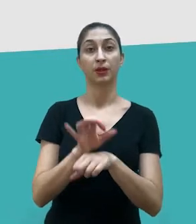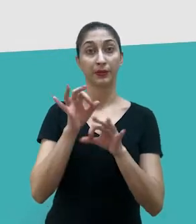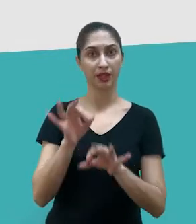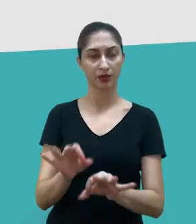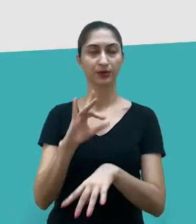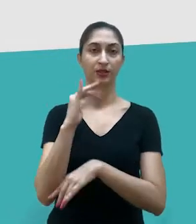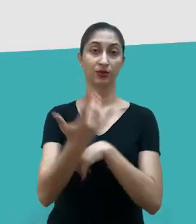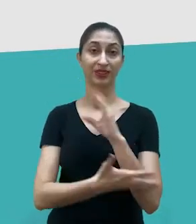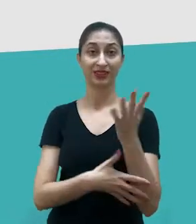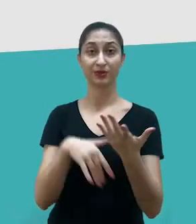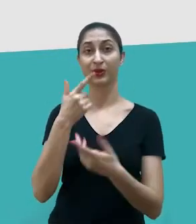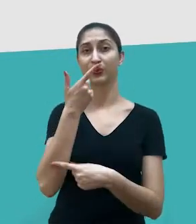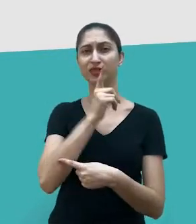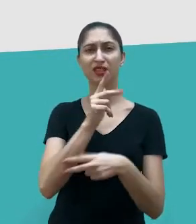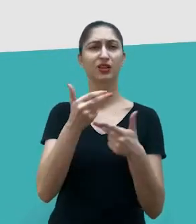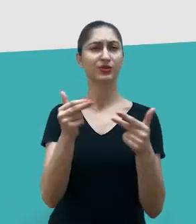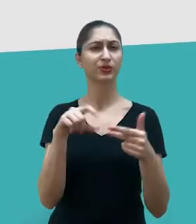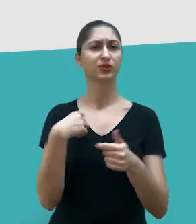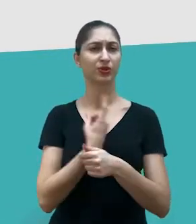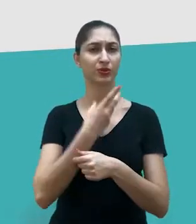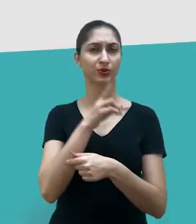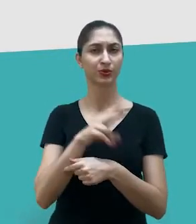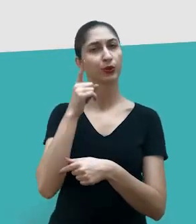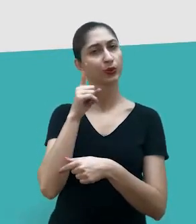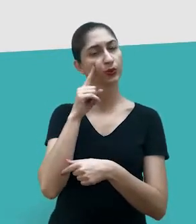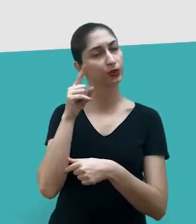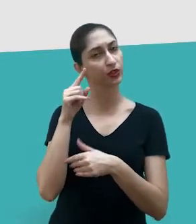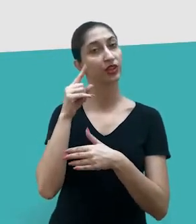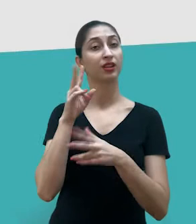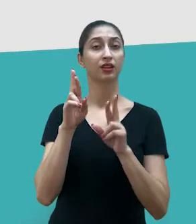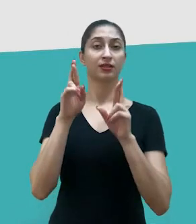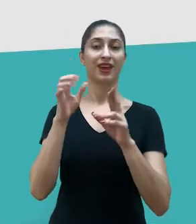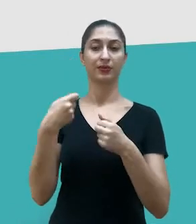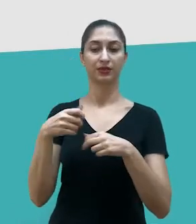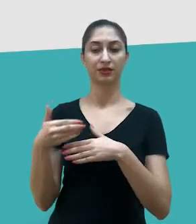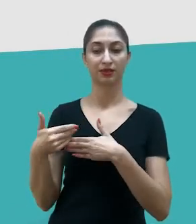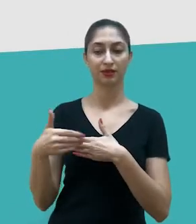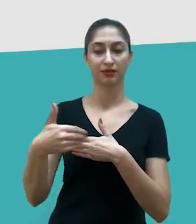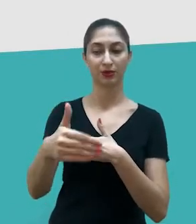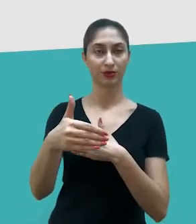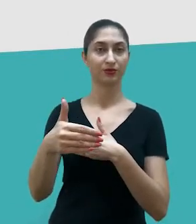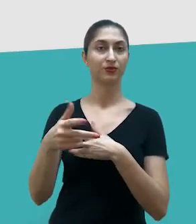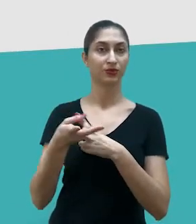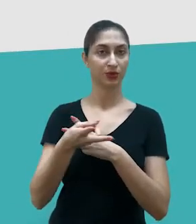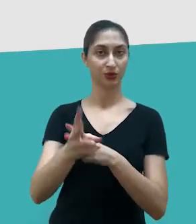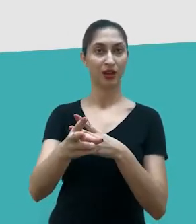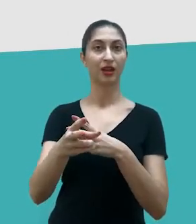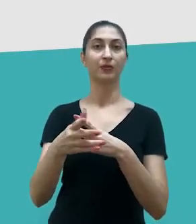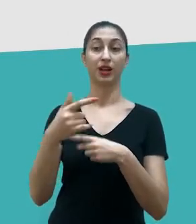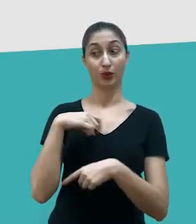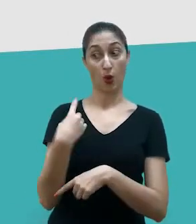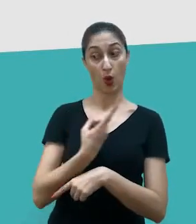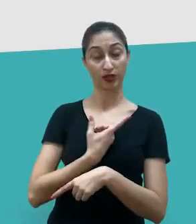efetivas, para que os recursos que a gente usa no dia a dia continuem existindo, para nós e para as próximas gerações.